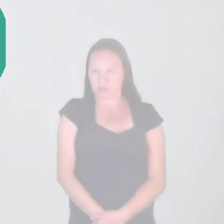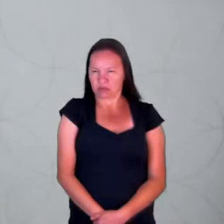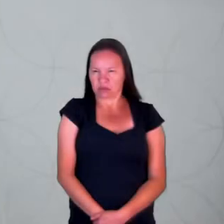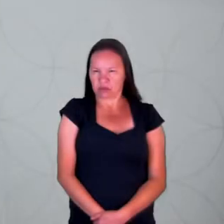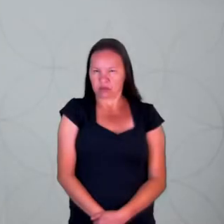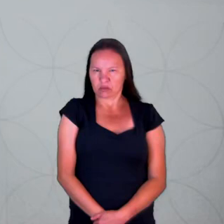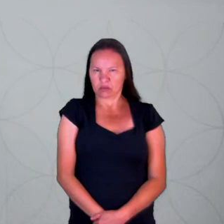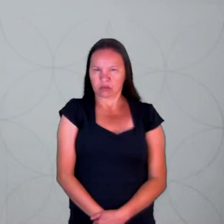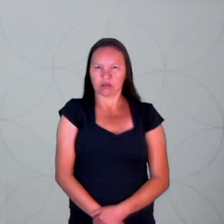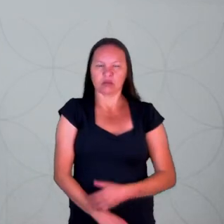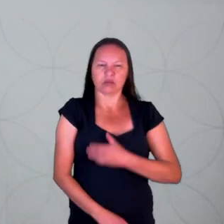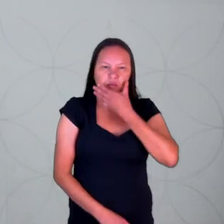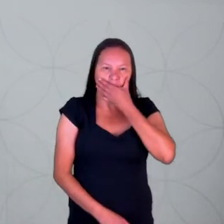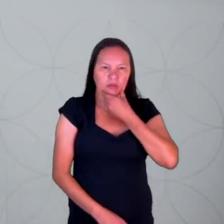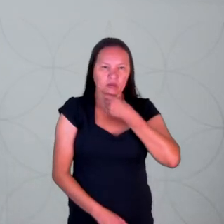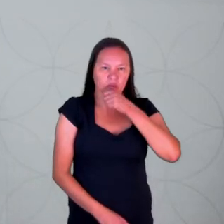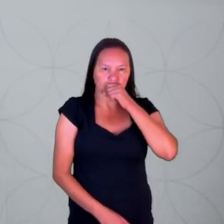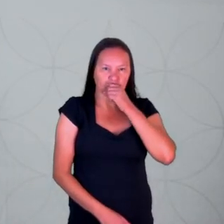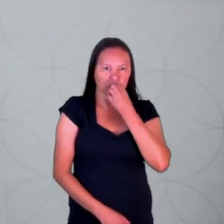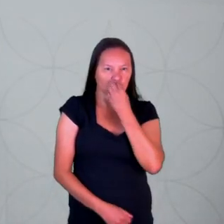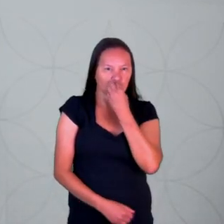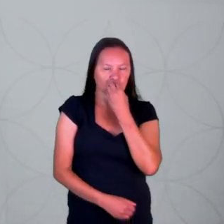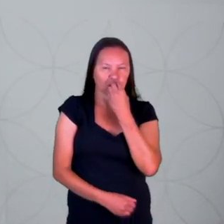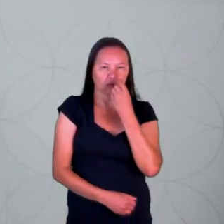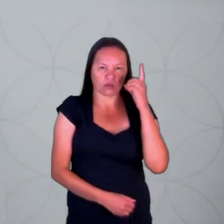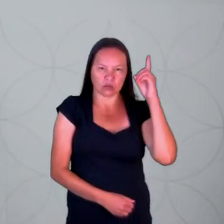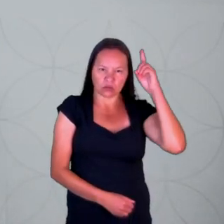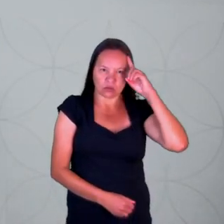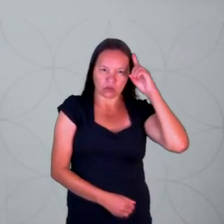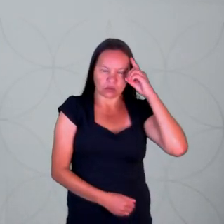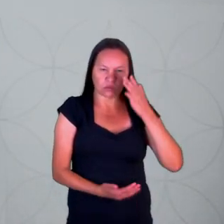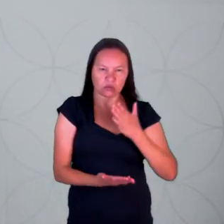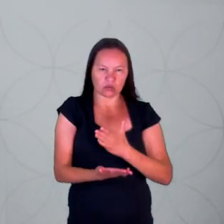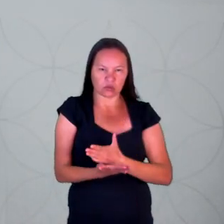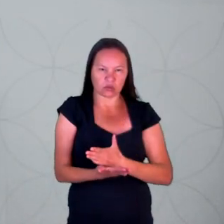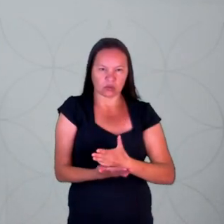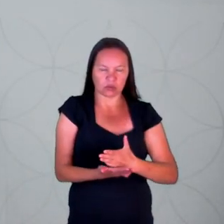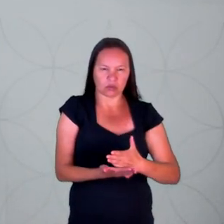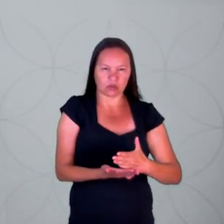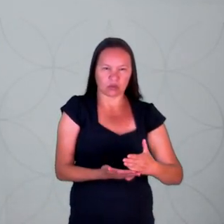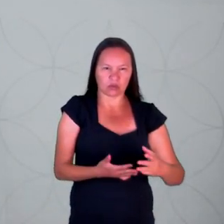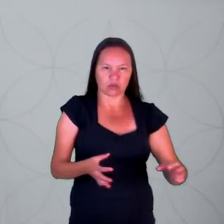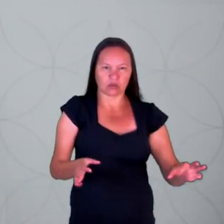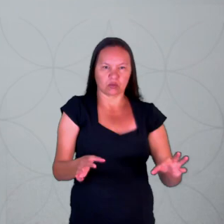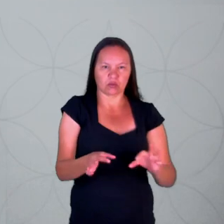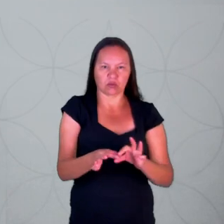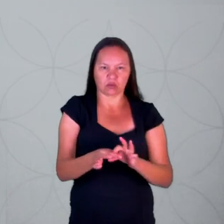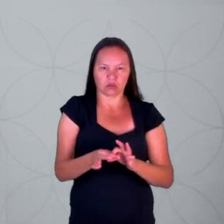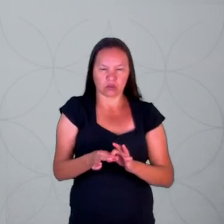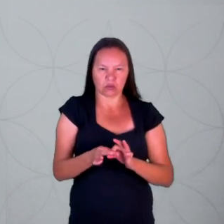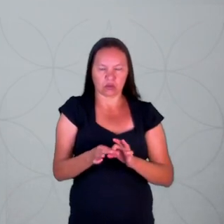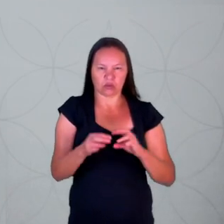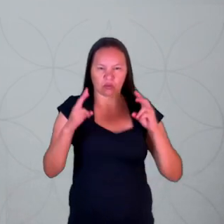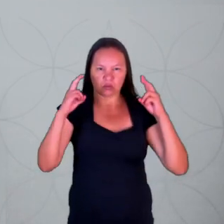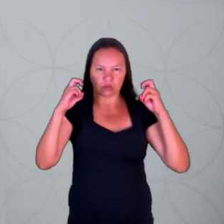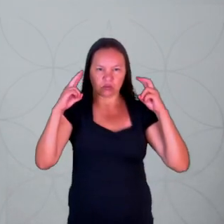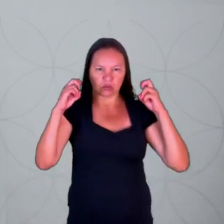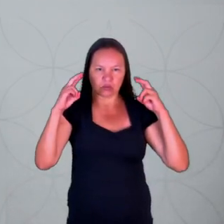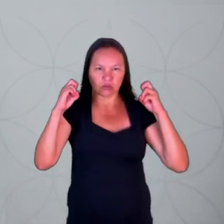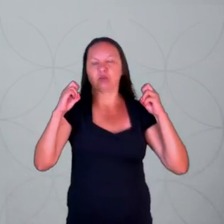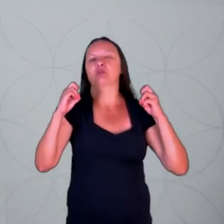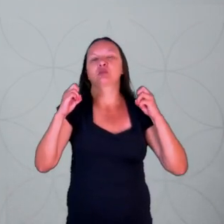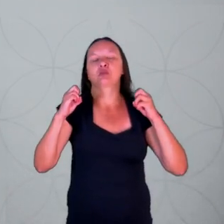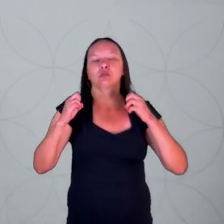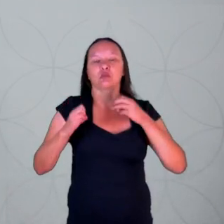senhoras e senhores Bom dia inicia-se nesse momento o encontro temático Nacional de atuação do Ministério